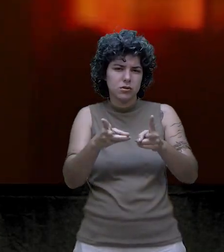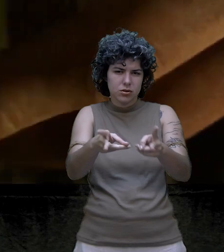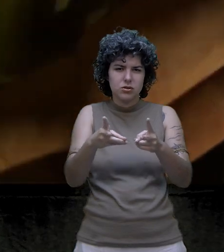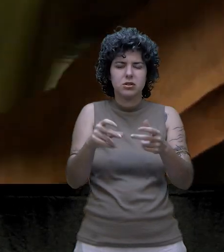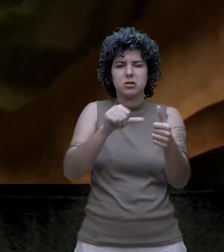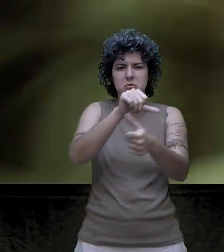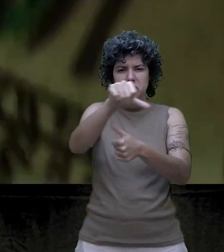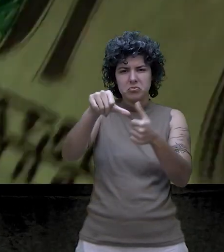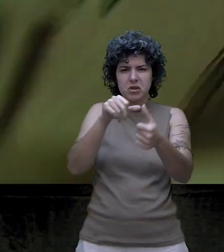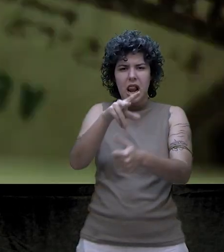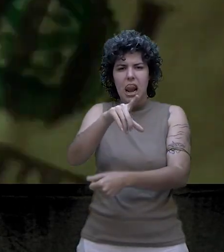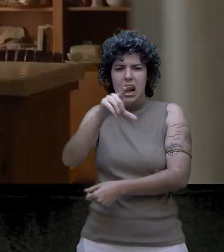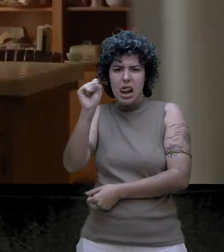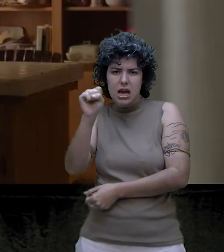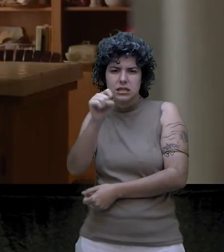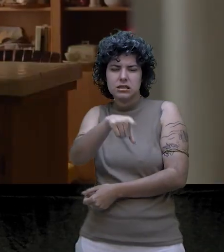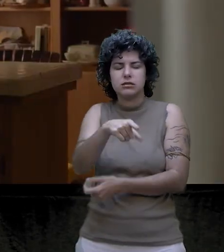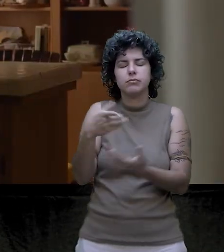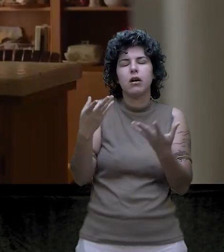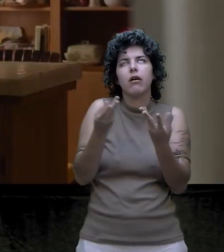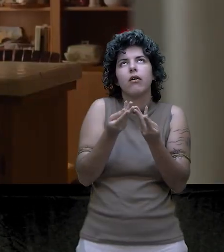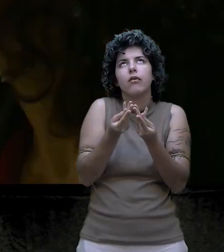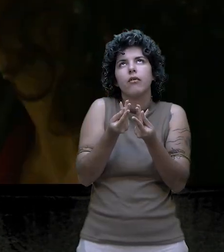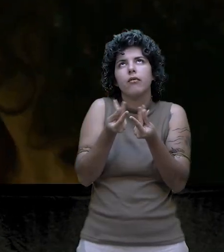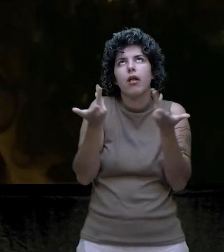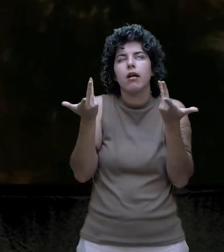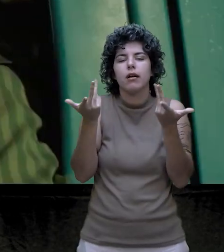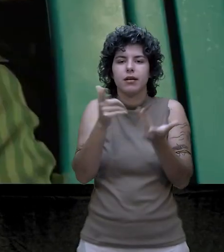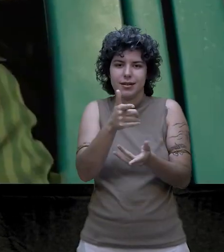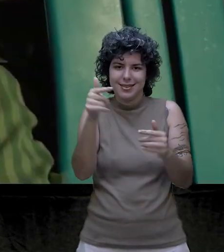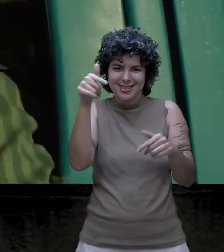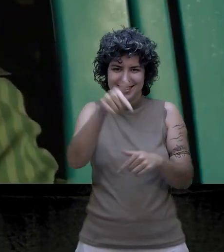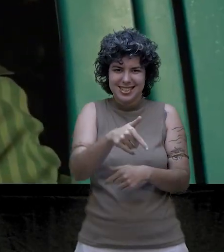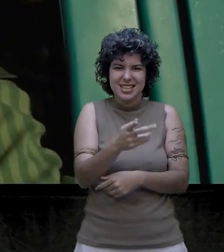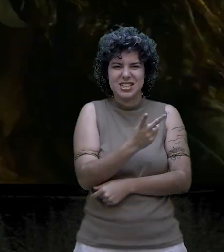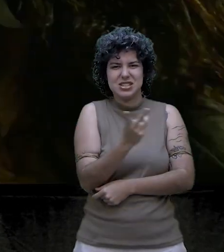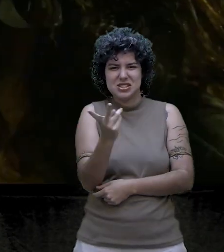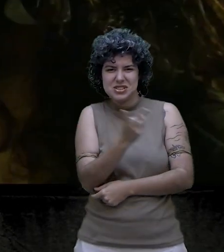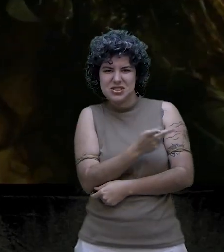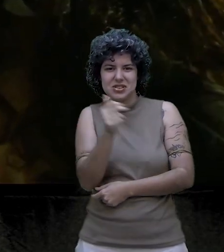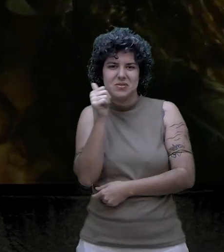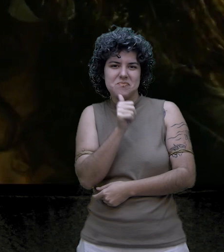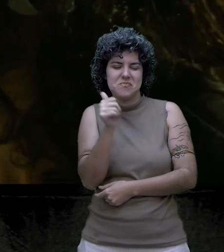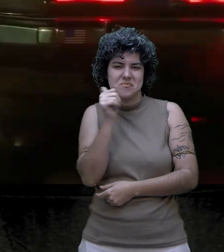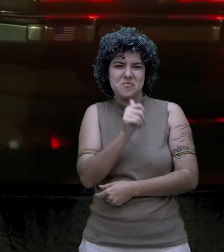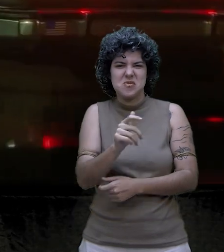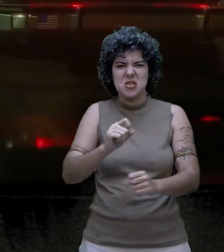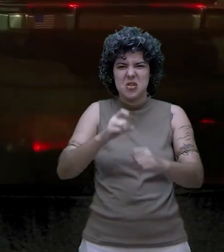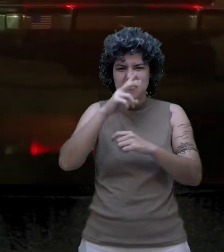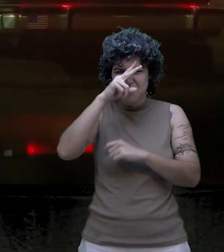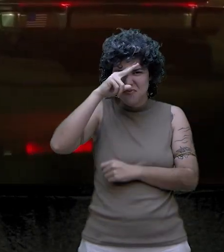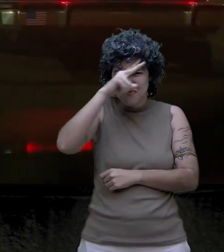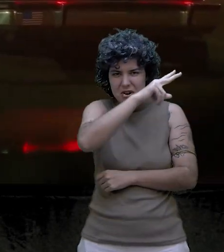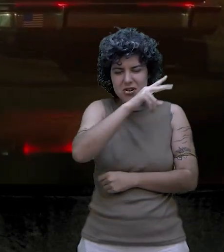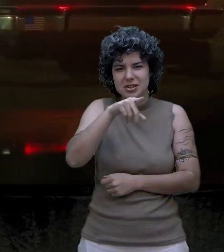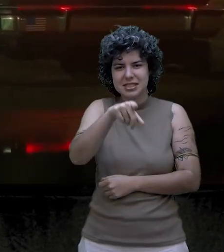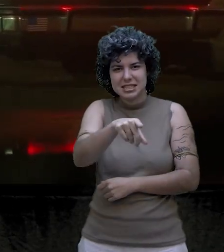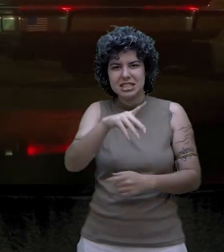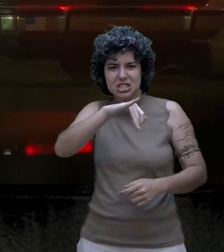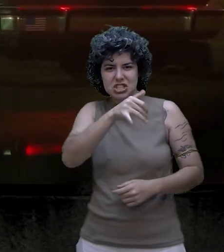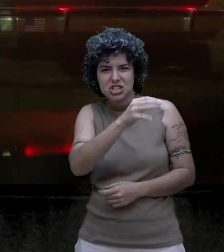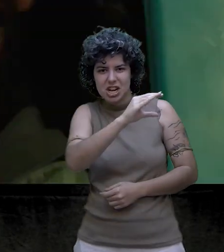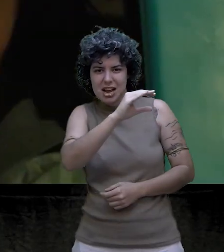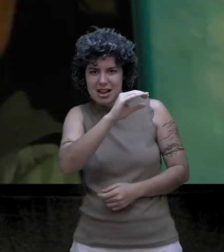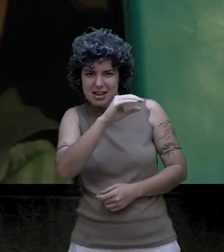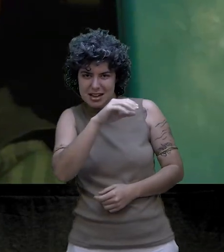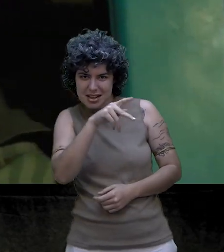duas mulheres quebrando estereótipos e cervicais. Jack é uma ruca que enfrenta assediadores com um soco, mas